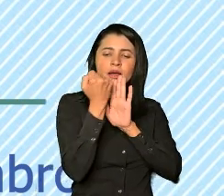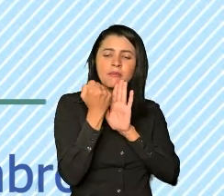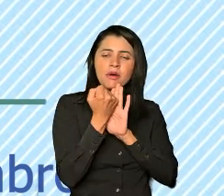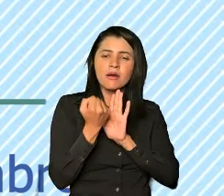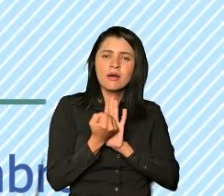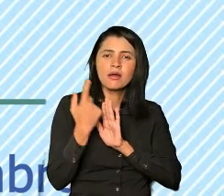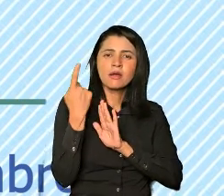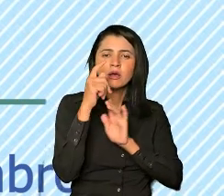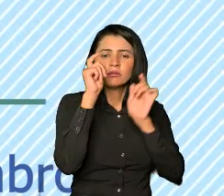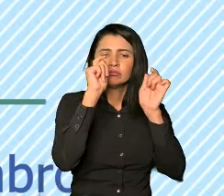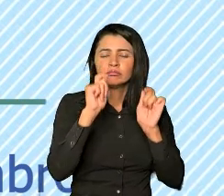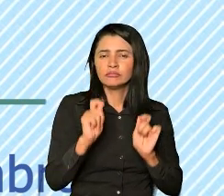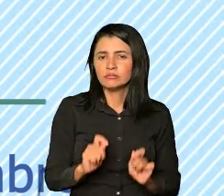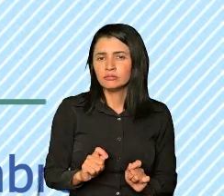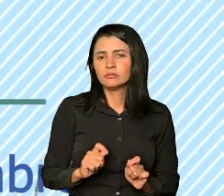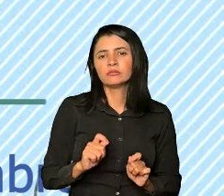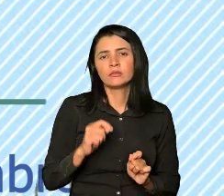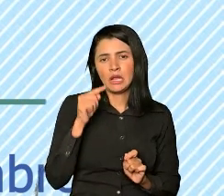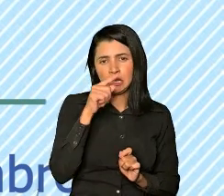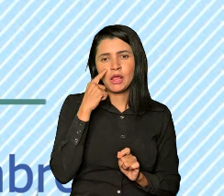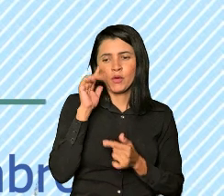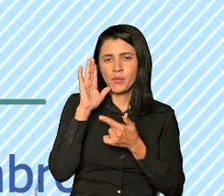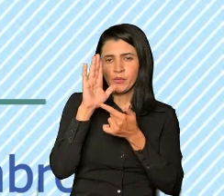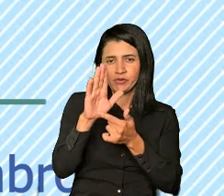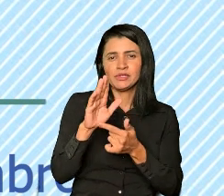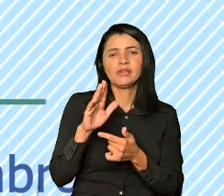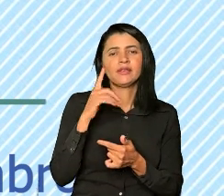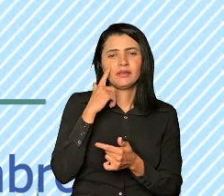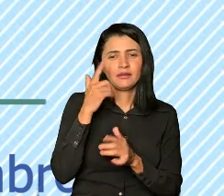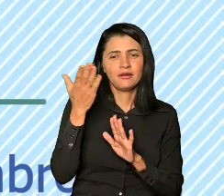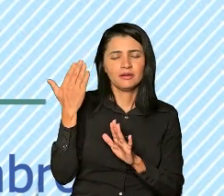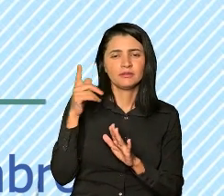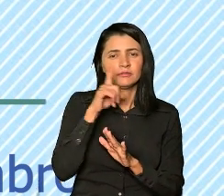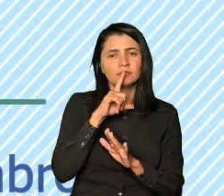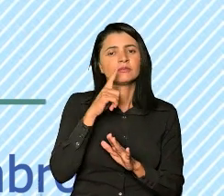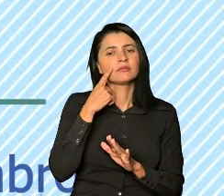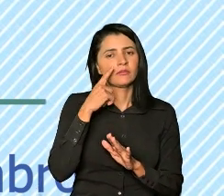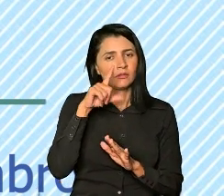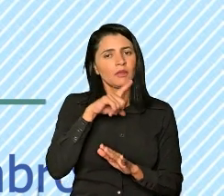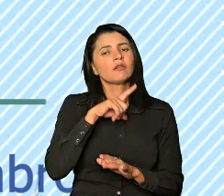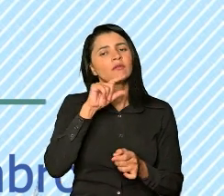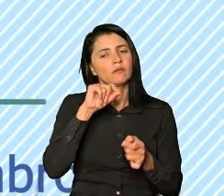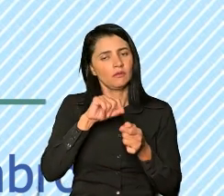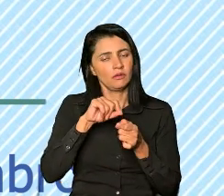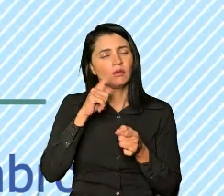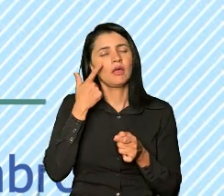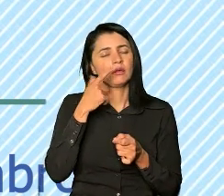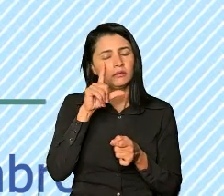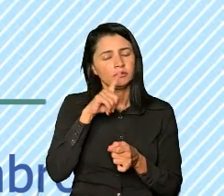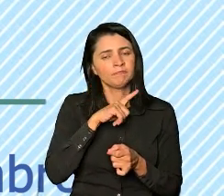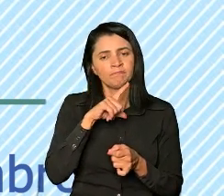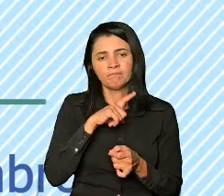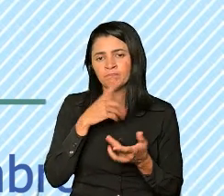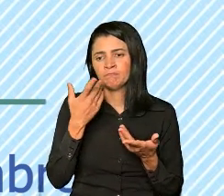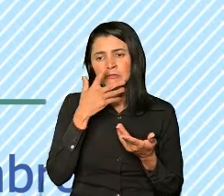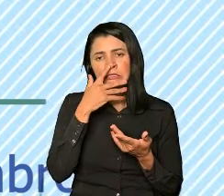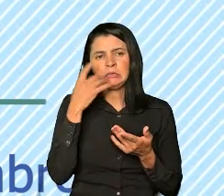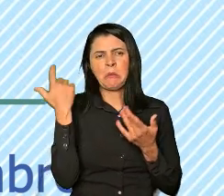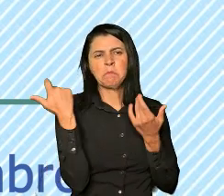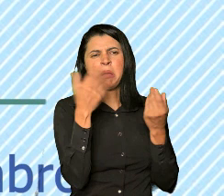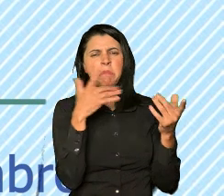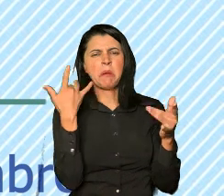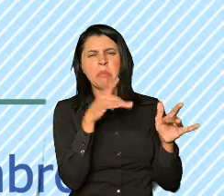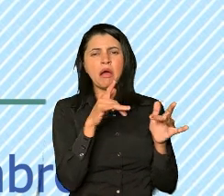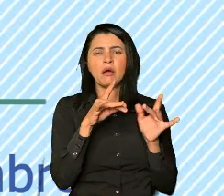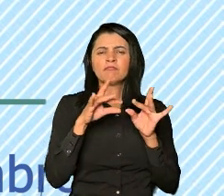do monumento, certo? Aquele monumento que eu mostrei do Marechal Deodoro. Há realmente um descaso, né? Uma depredação